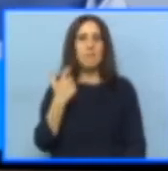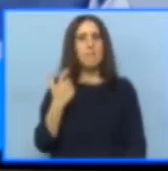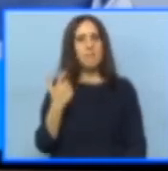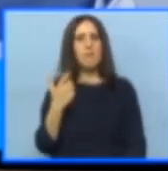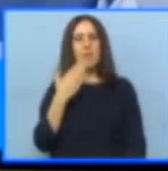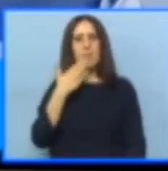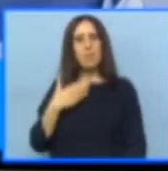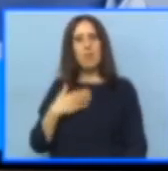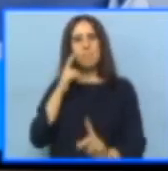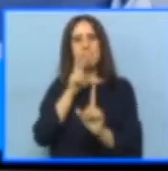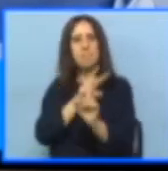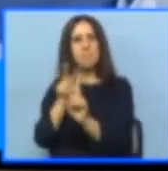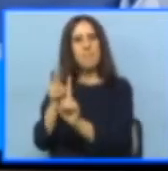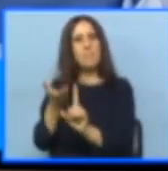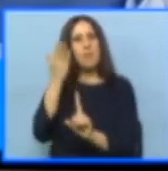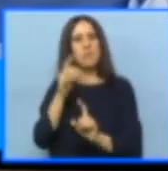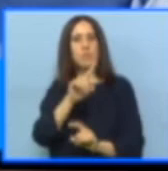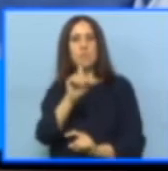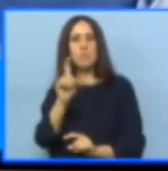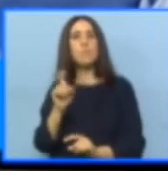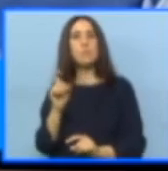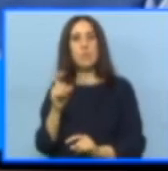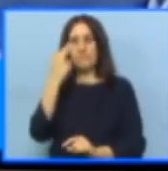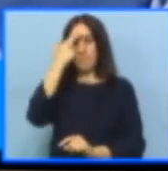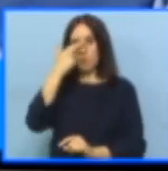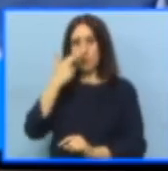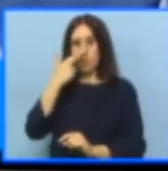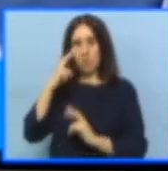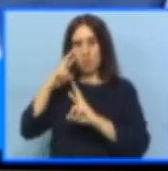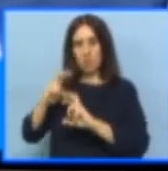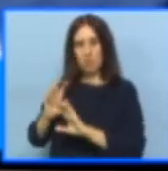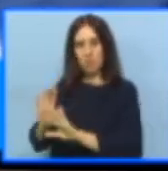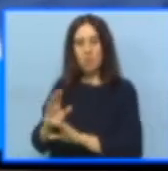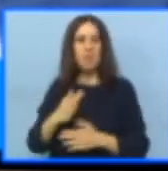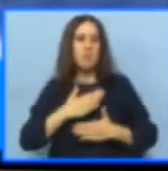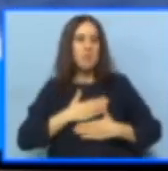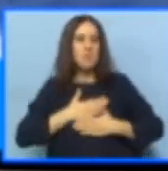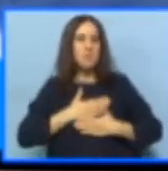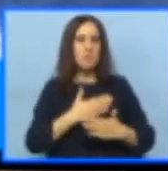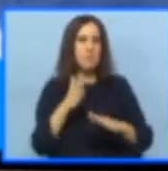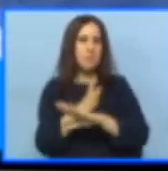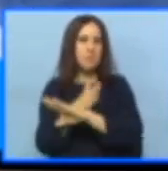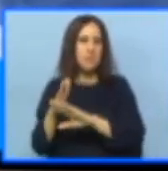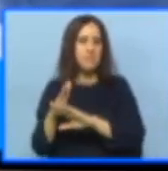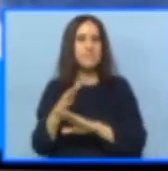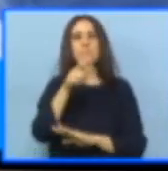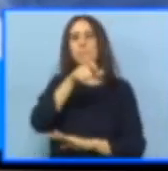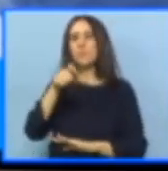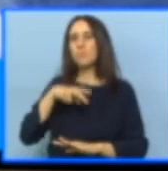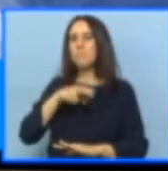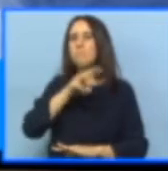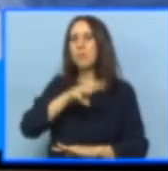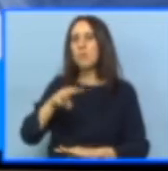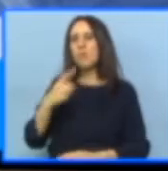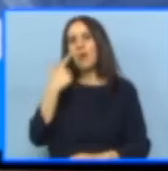maior abrangência em relação a estas questões. Porquê? Porque separar a parte histórica da parte devocional, para milhões de portugueses, isso quase que se